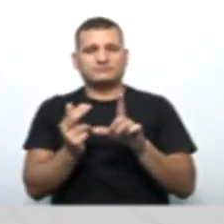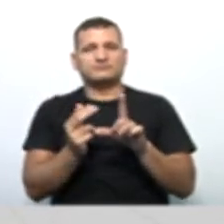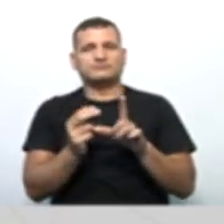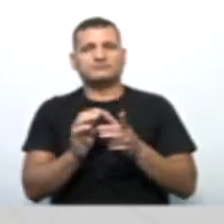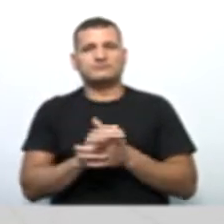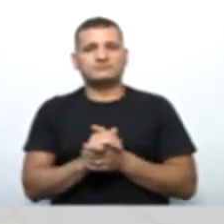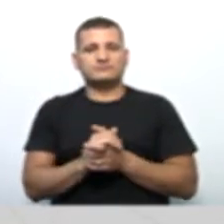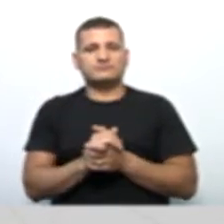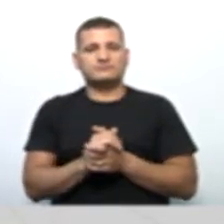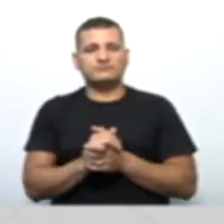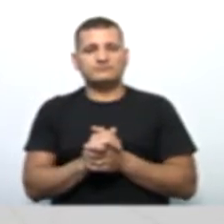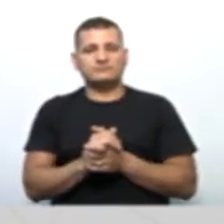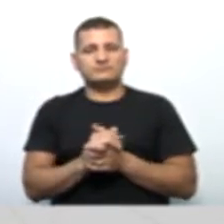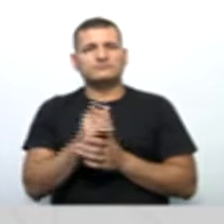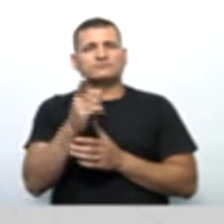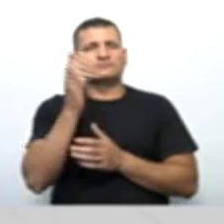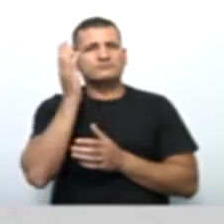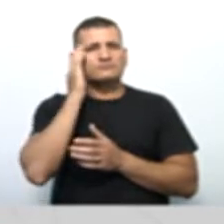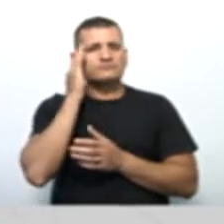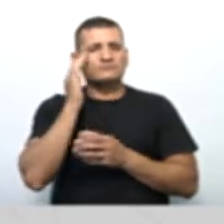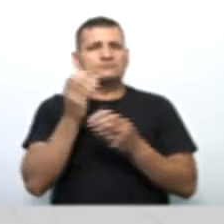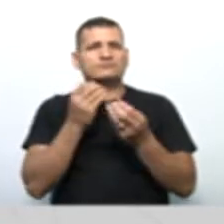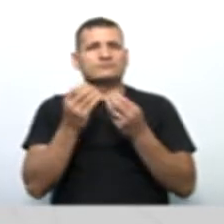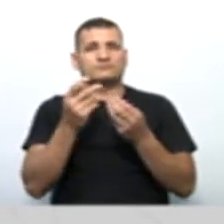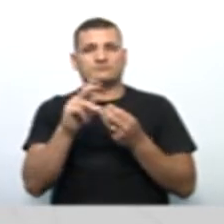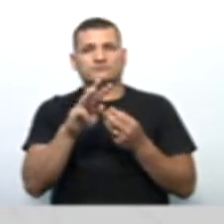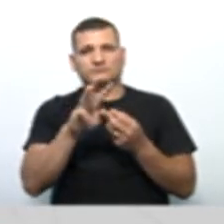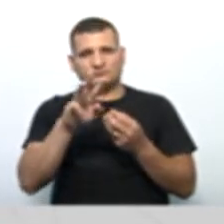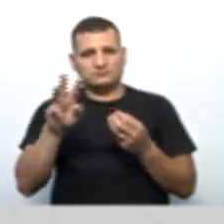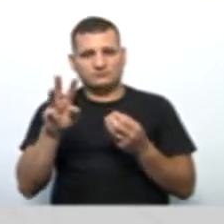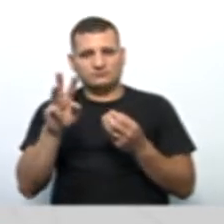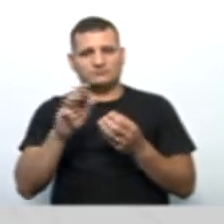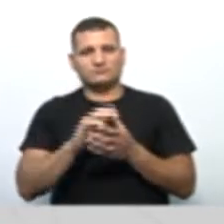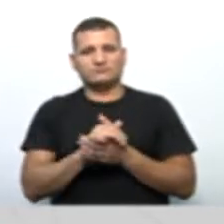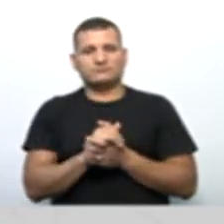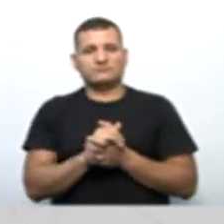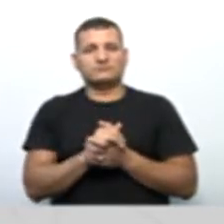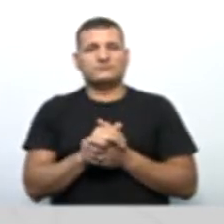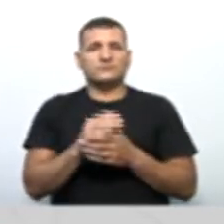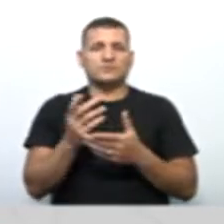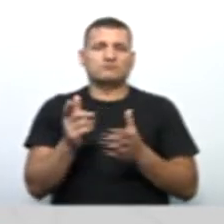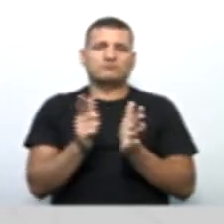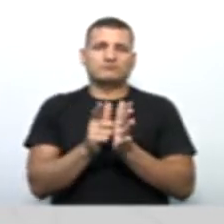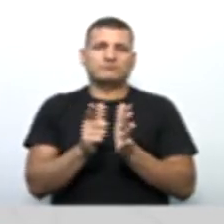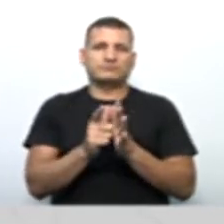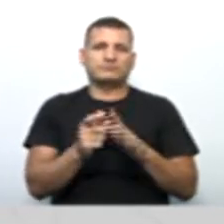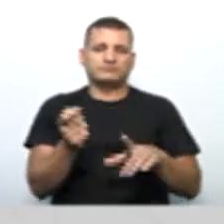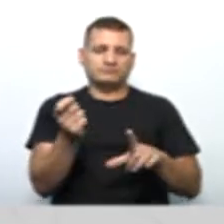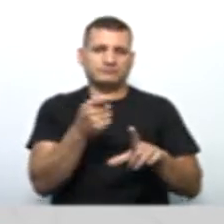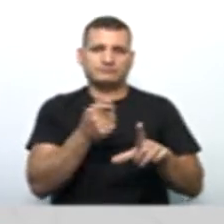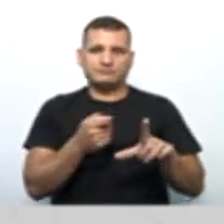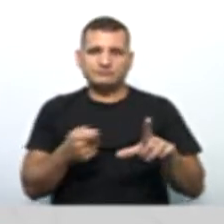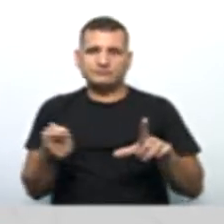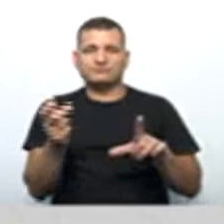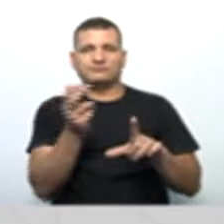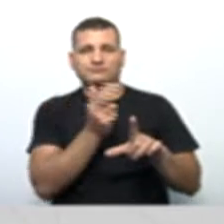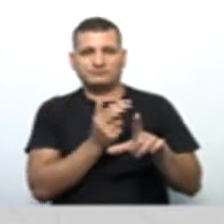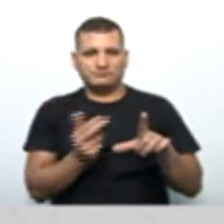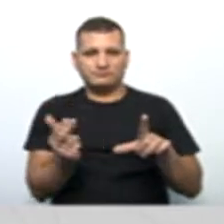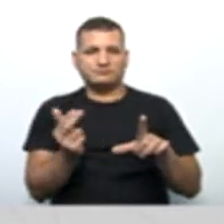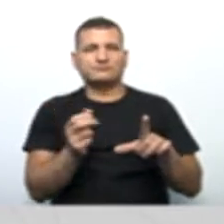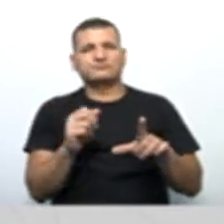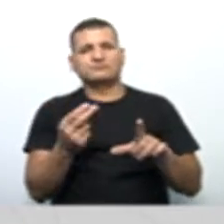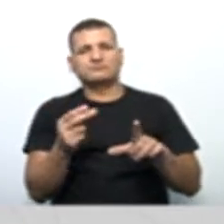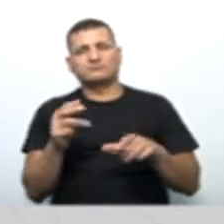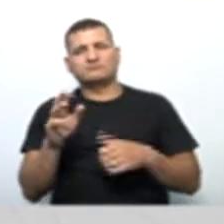ali pra ter noção de como vai ficar o site então a gente faz o desenho no papel ou usando um algum